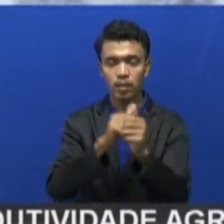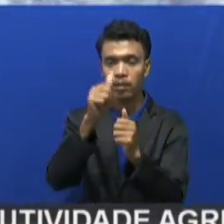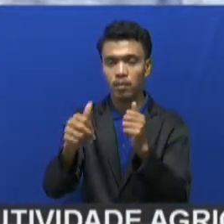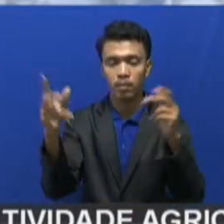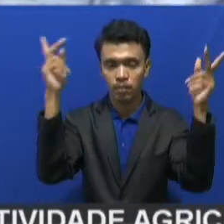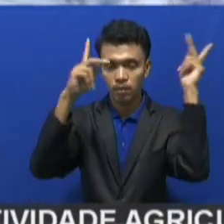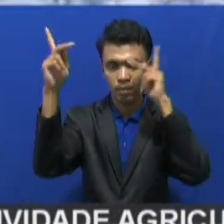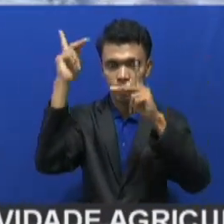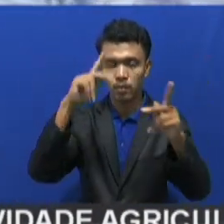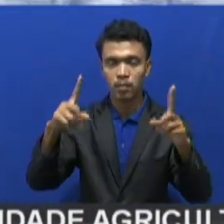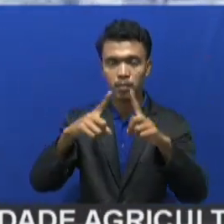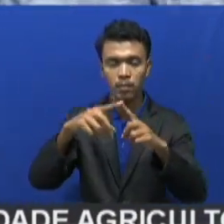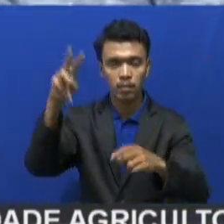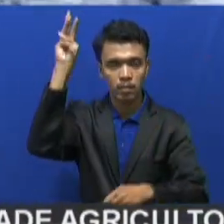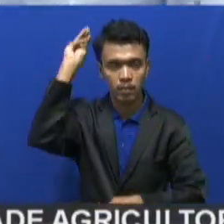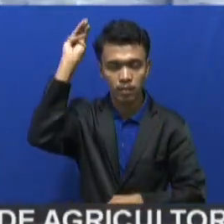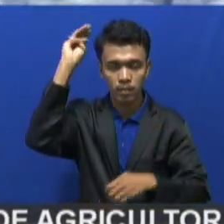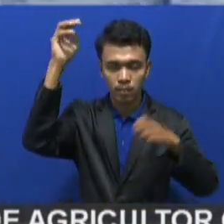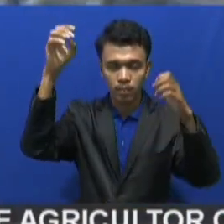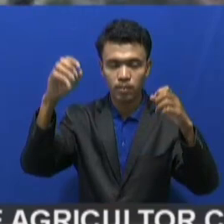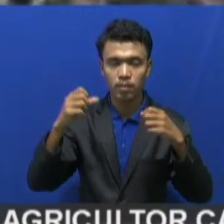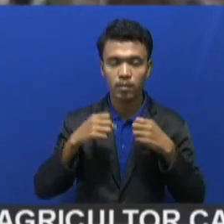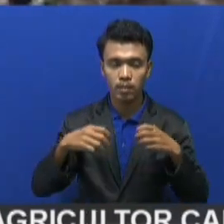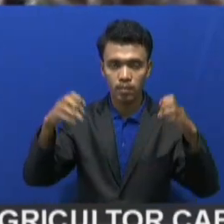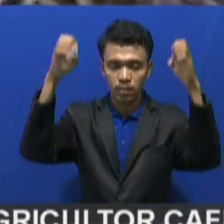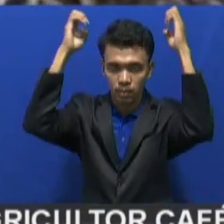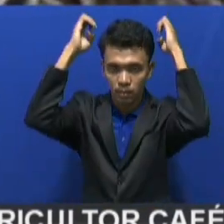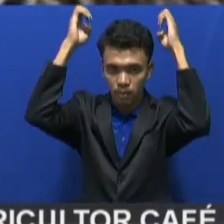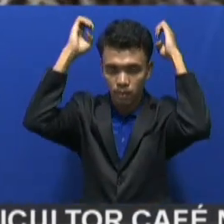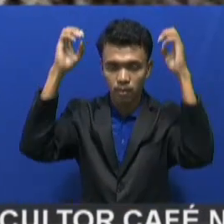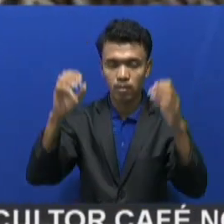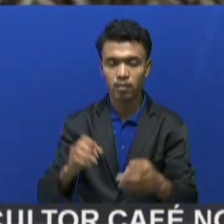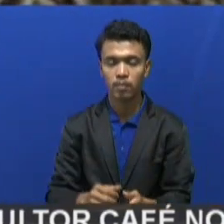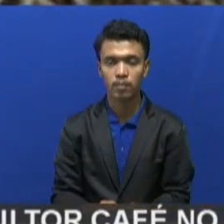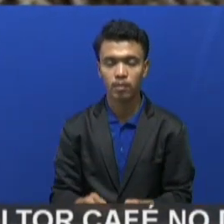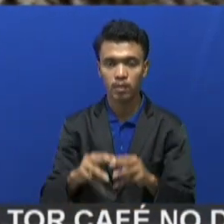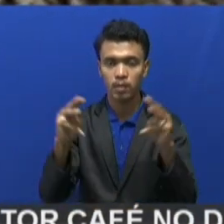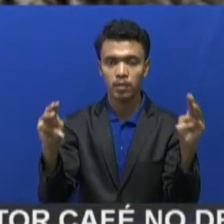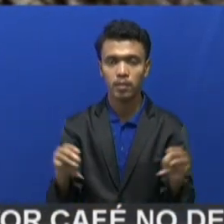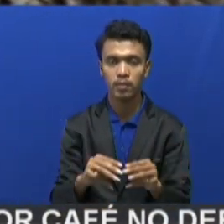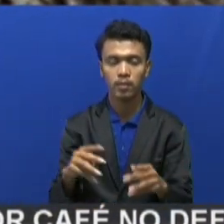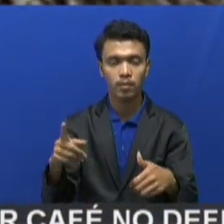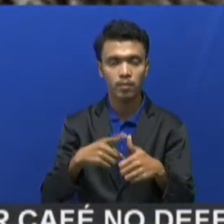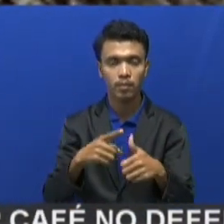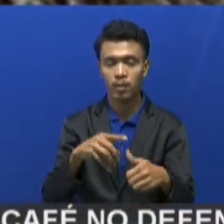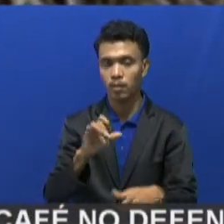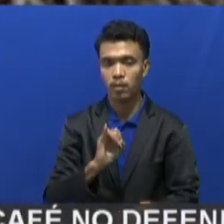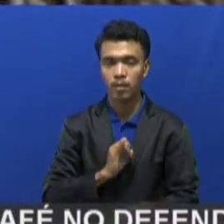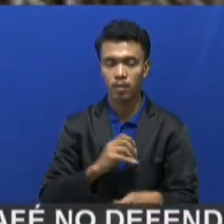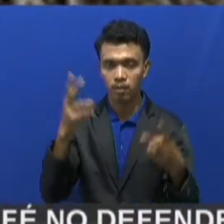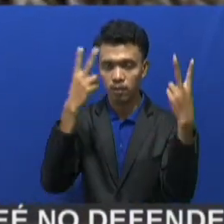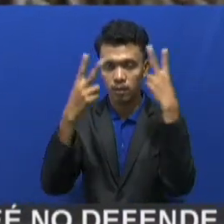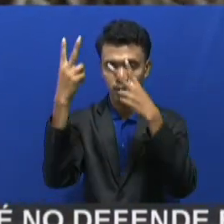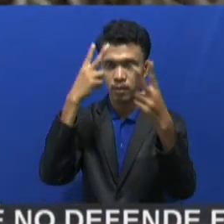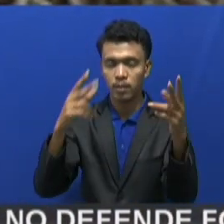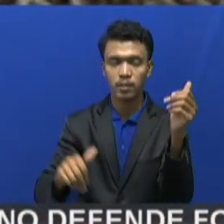Serviço de Educação no município. Hoje é a primeira vez que eu visito René. E também eu sei que toma a